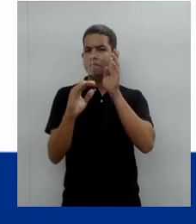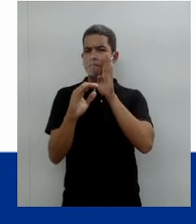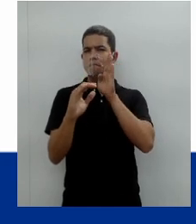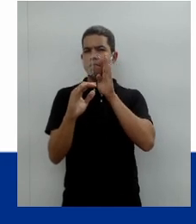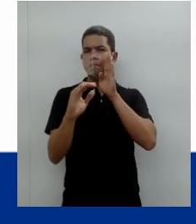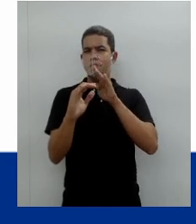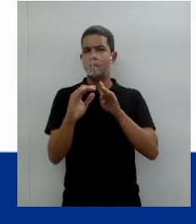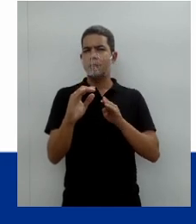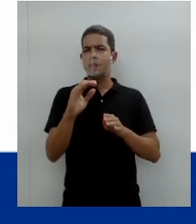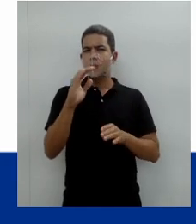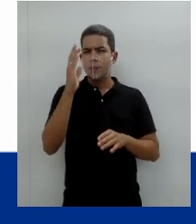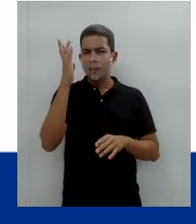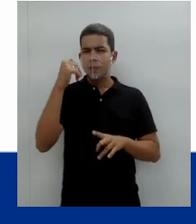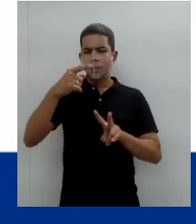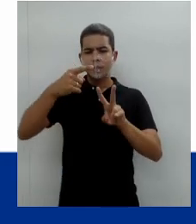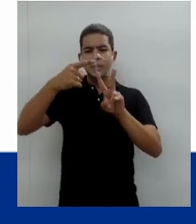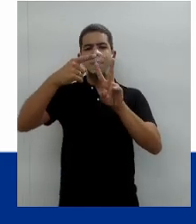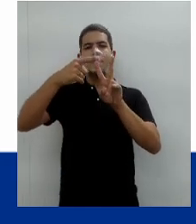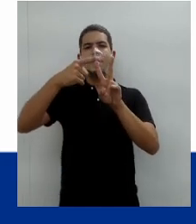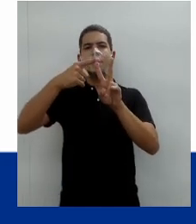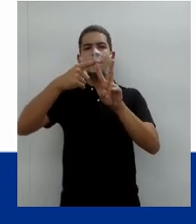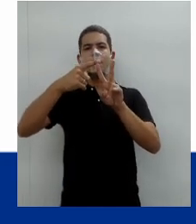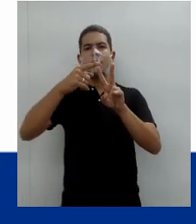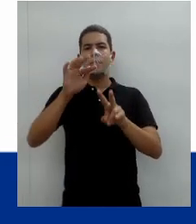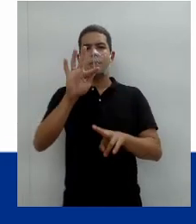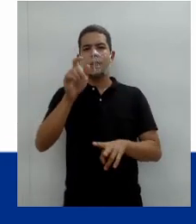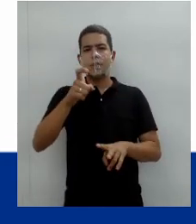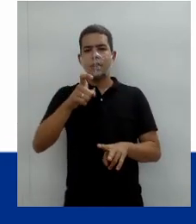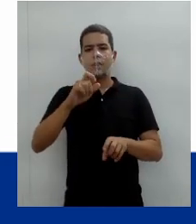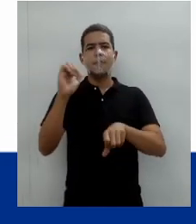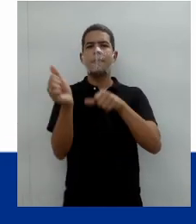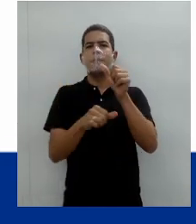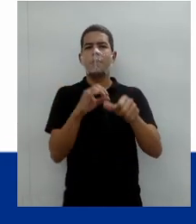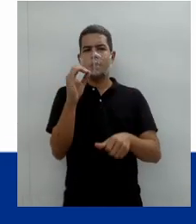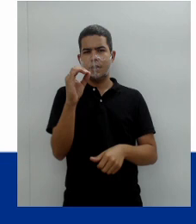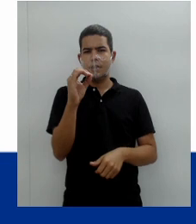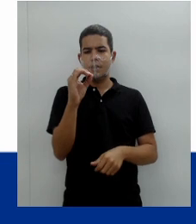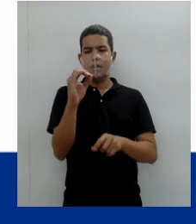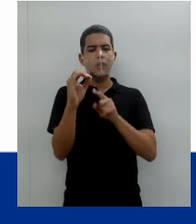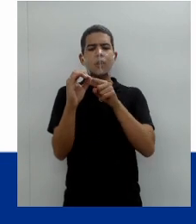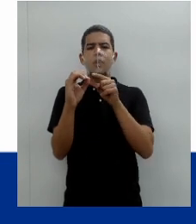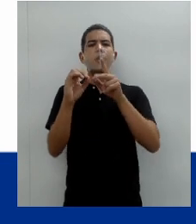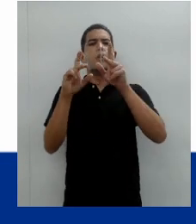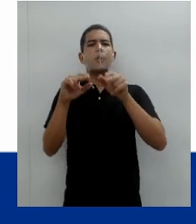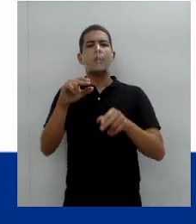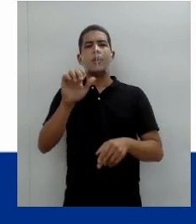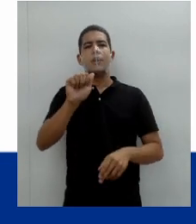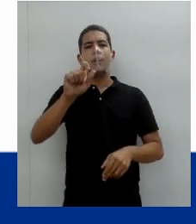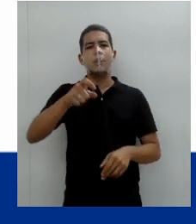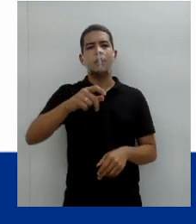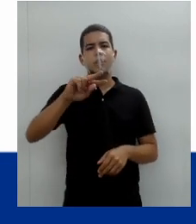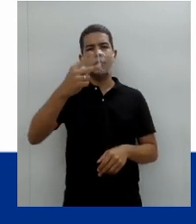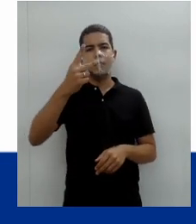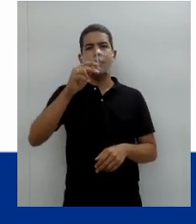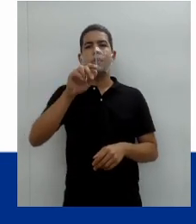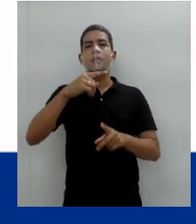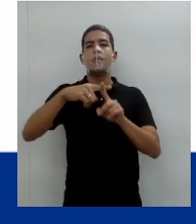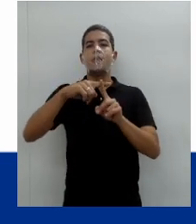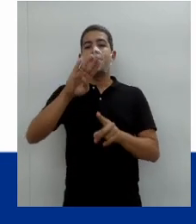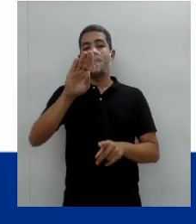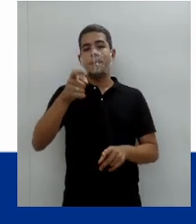lembra que raiz era o f de x? Então eu tenho 0 igual a ax ao quadrado, olha, mais bx